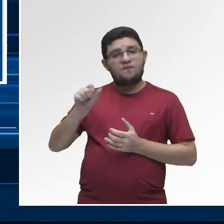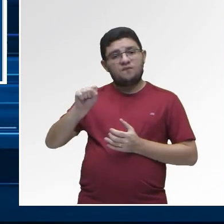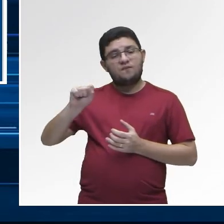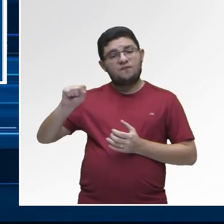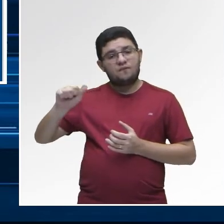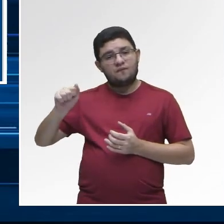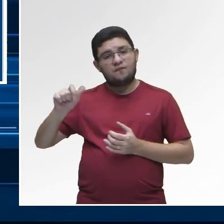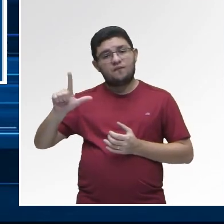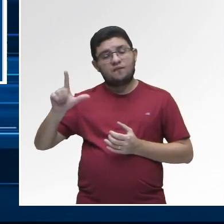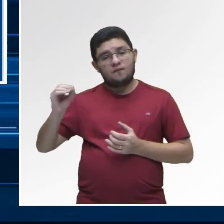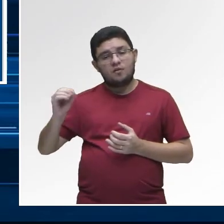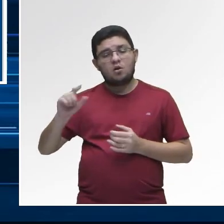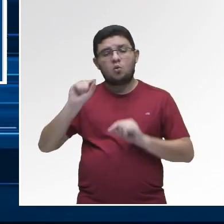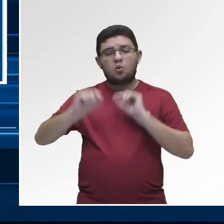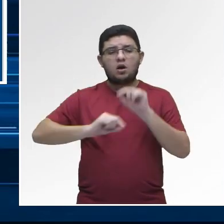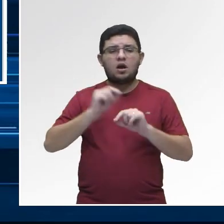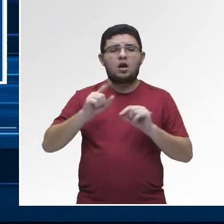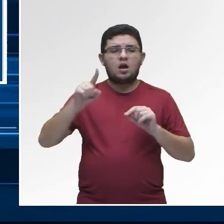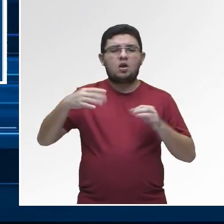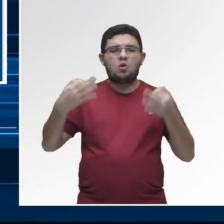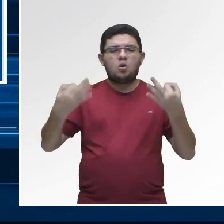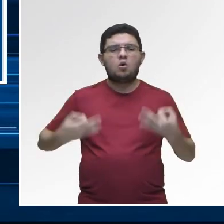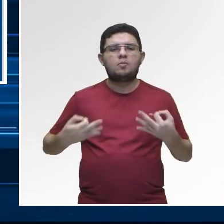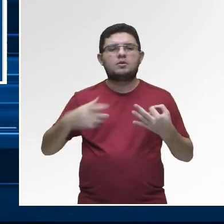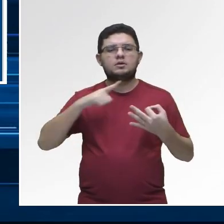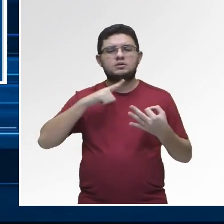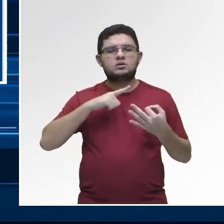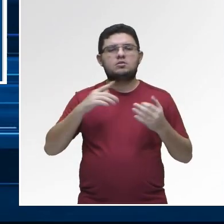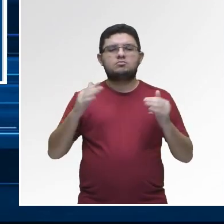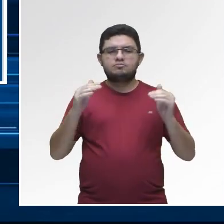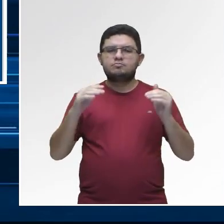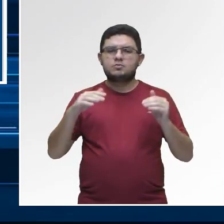iam ter os servos menores que trabalhavam